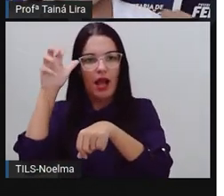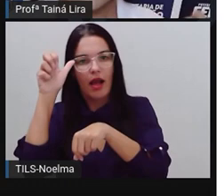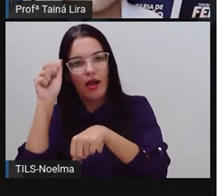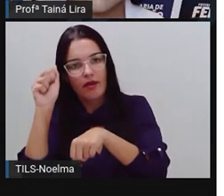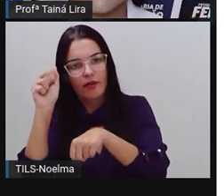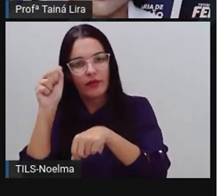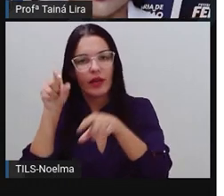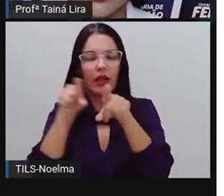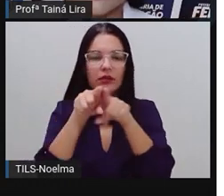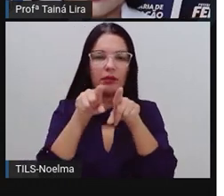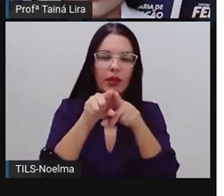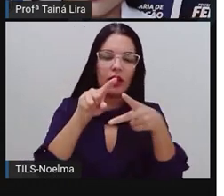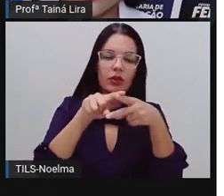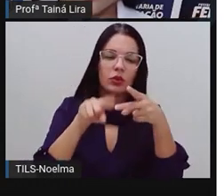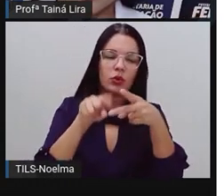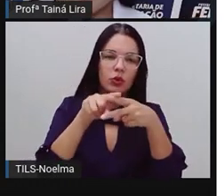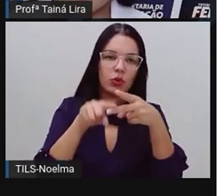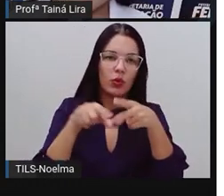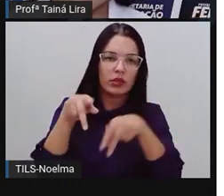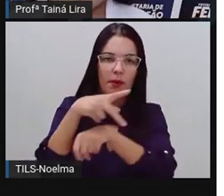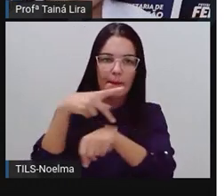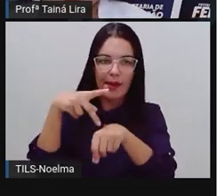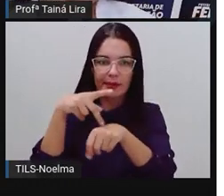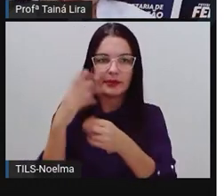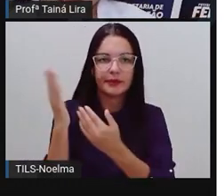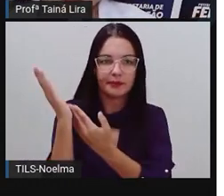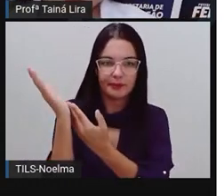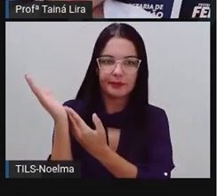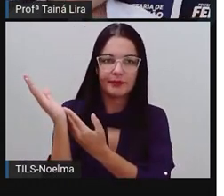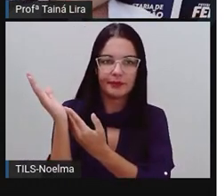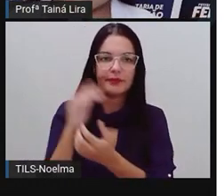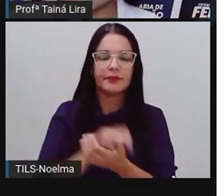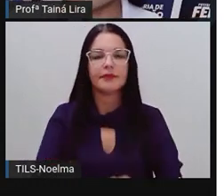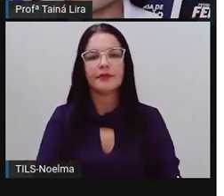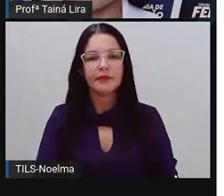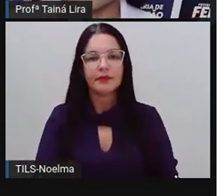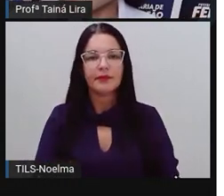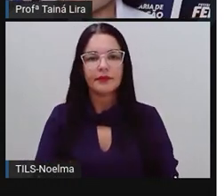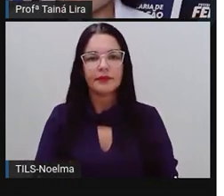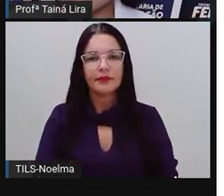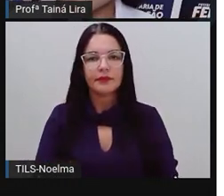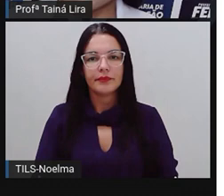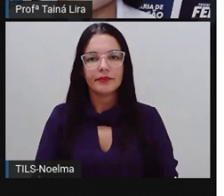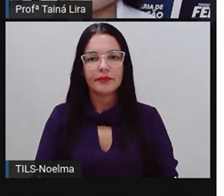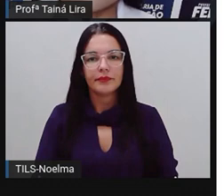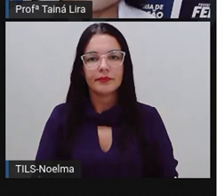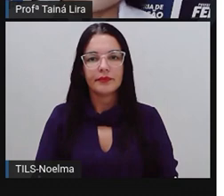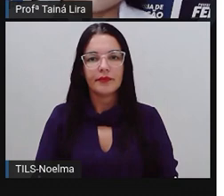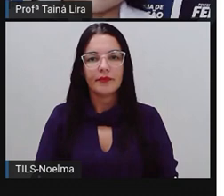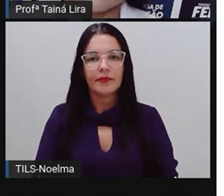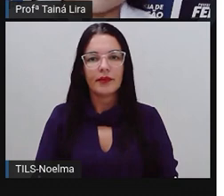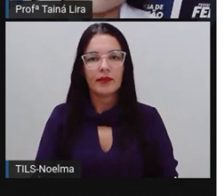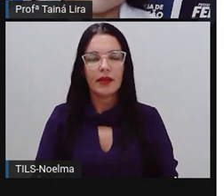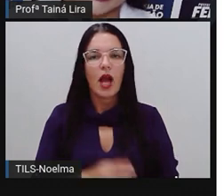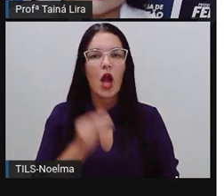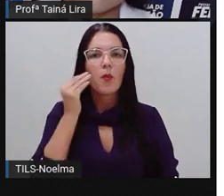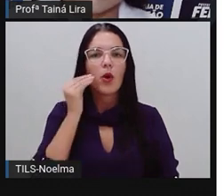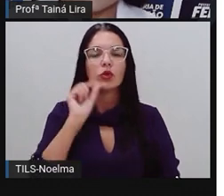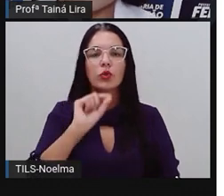África em Angola que é outro país na África então ele mostra o de